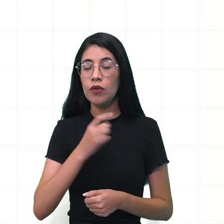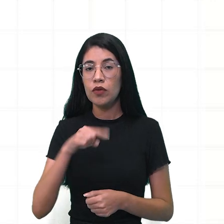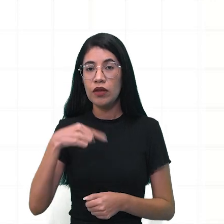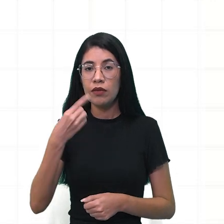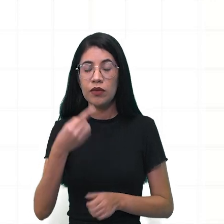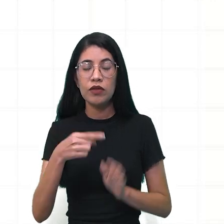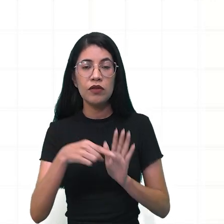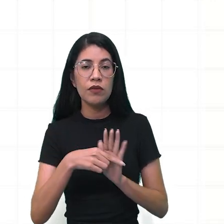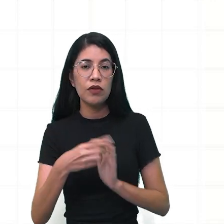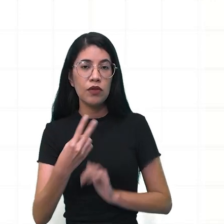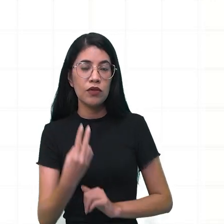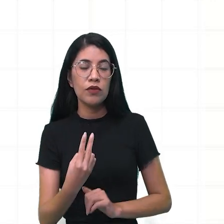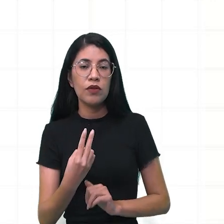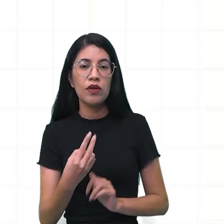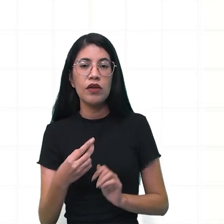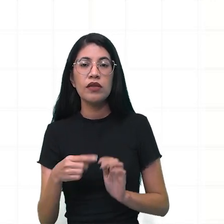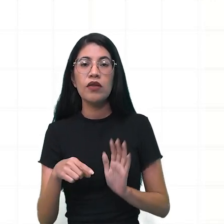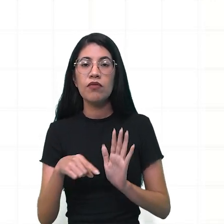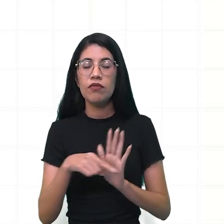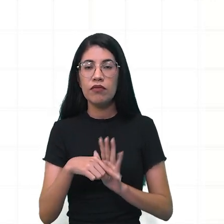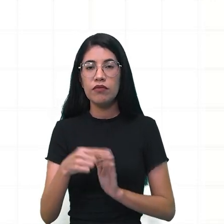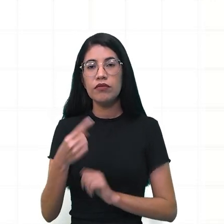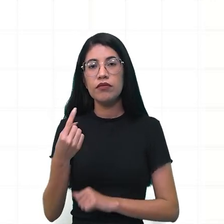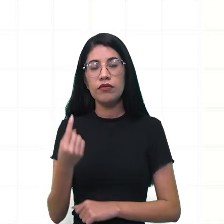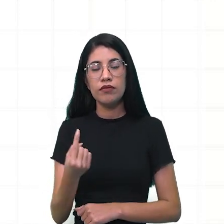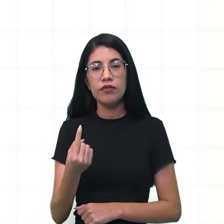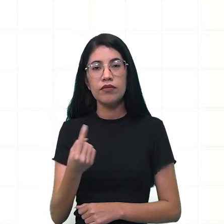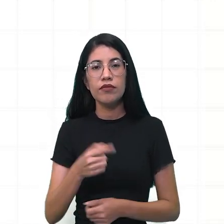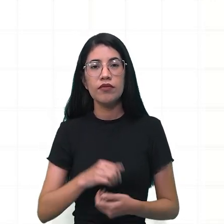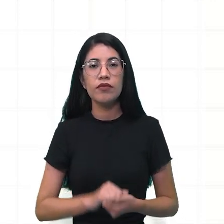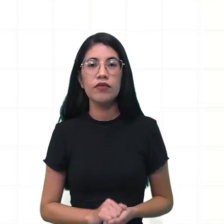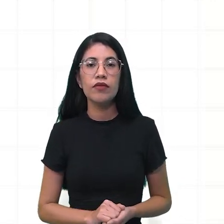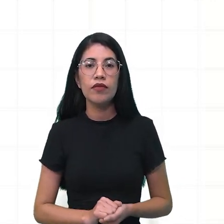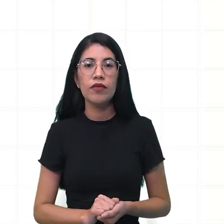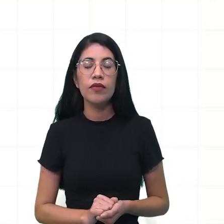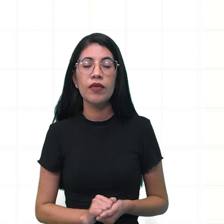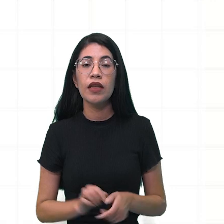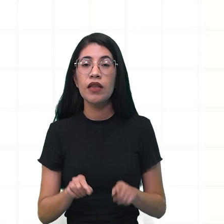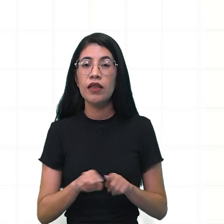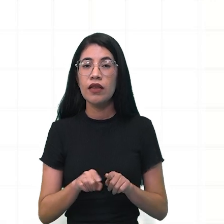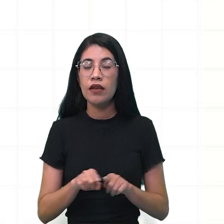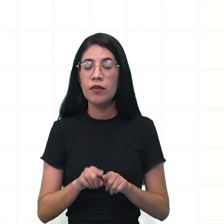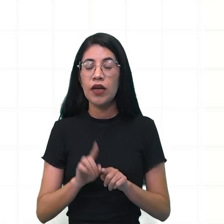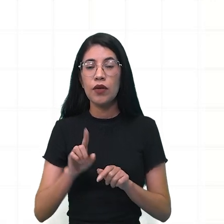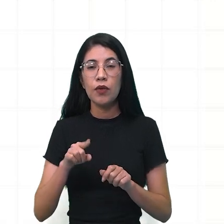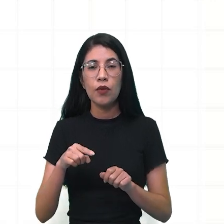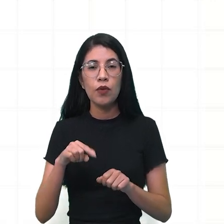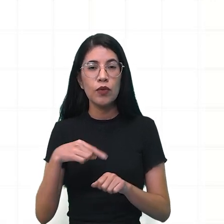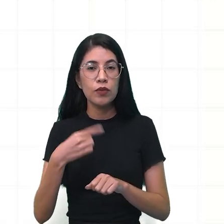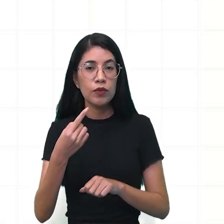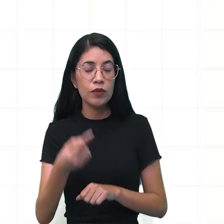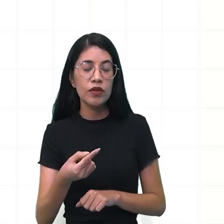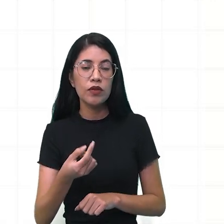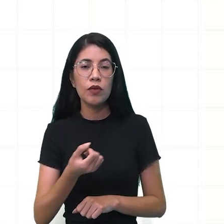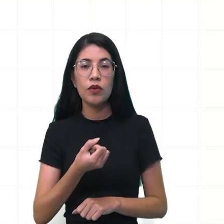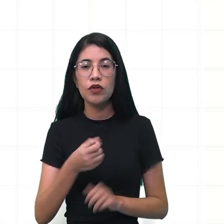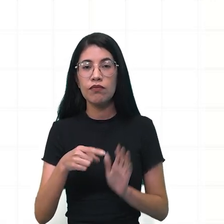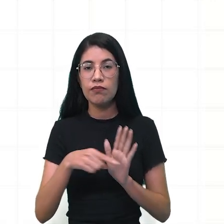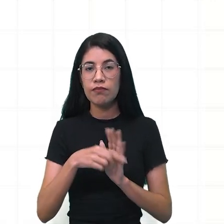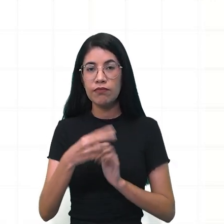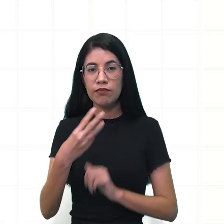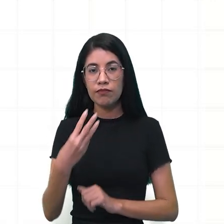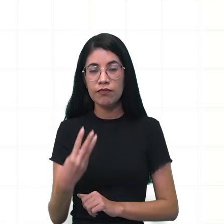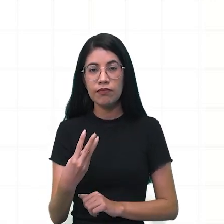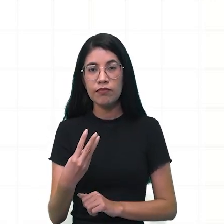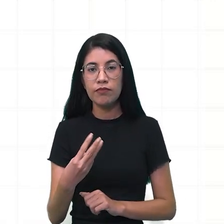2 será o menos 1. Assim como o sucessor de menos 3, quem é o sucessor